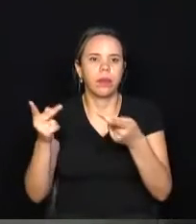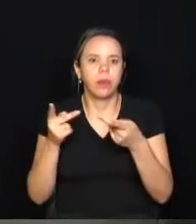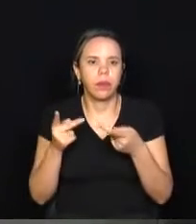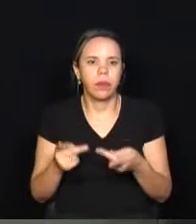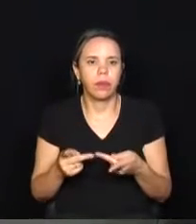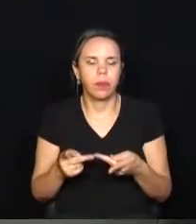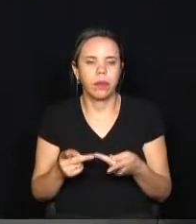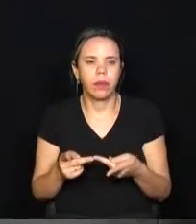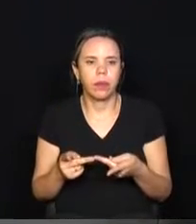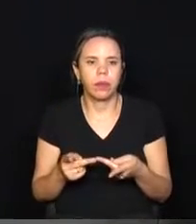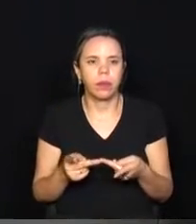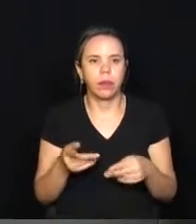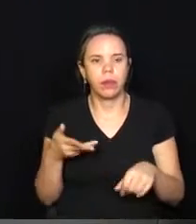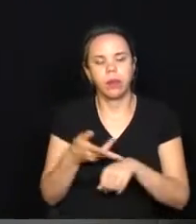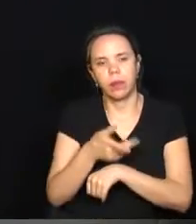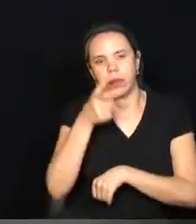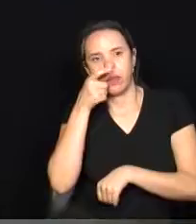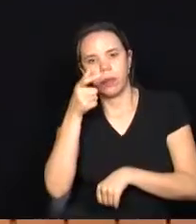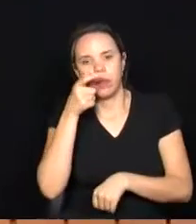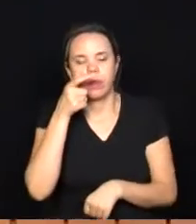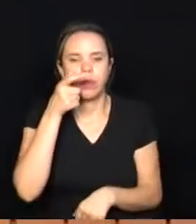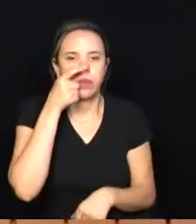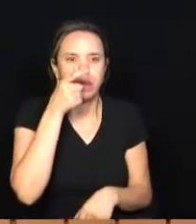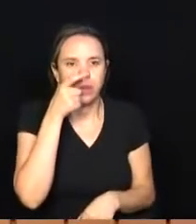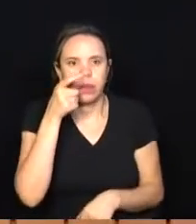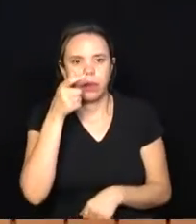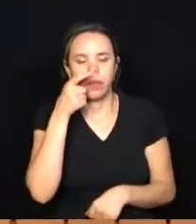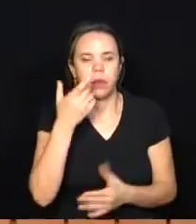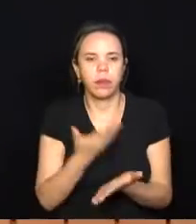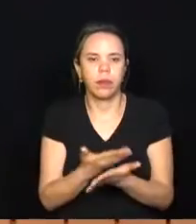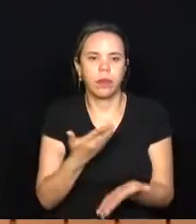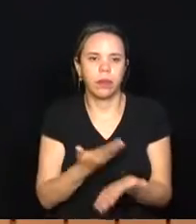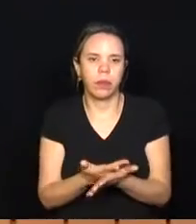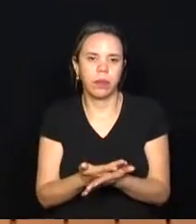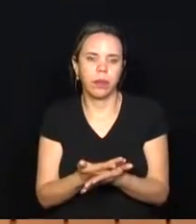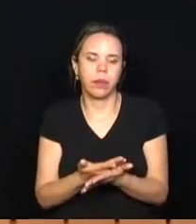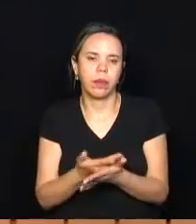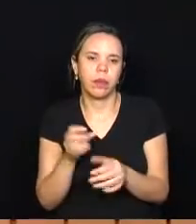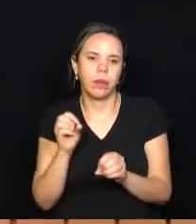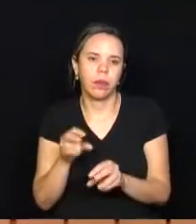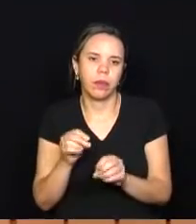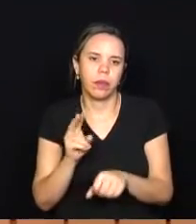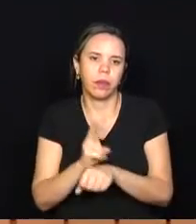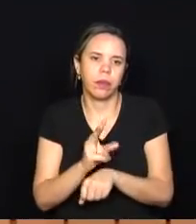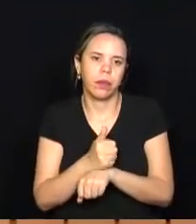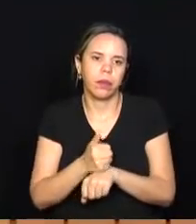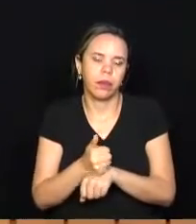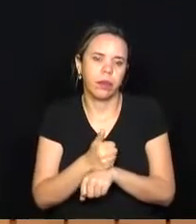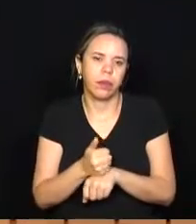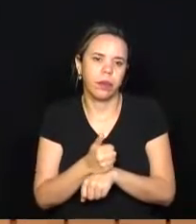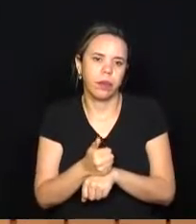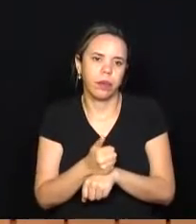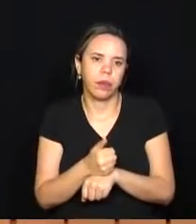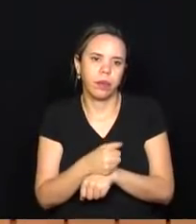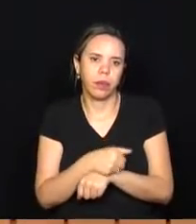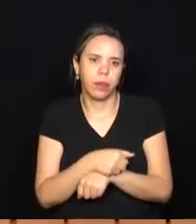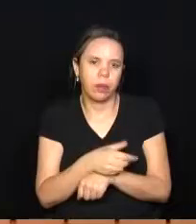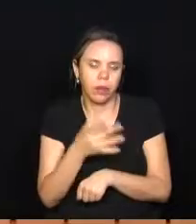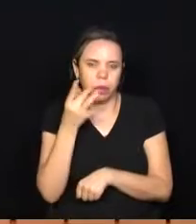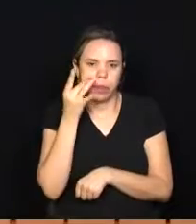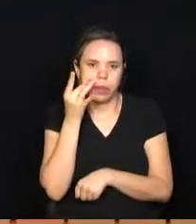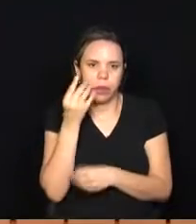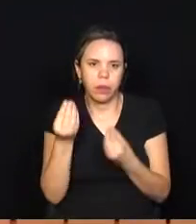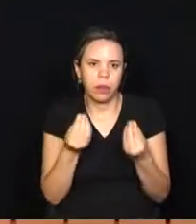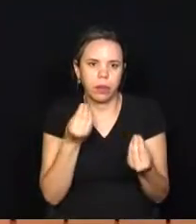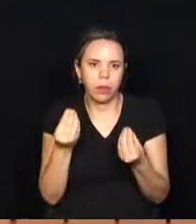para que vissem, assistissem, vissem uma aula sobre o cuidador, fossem presenciar para saber